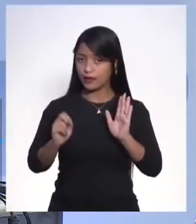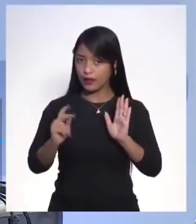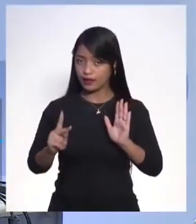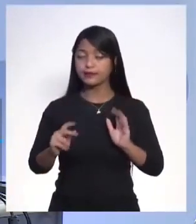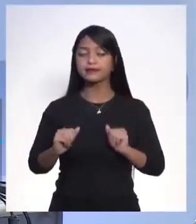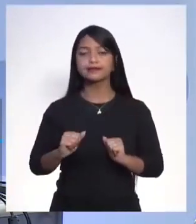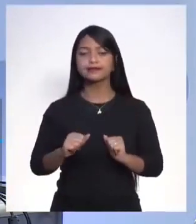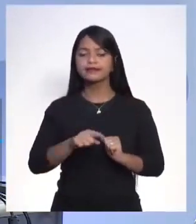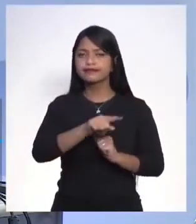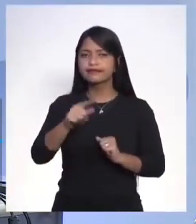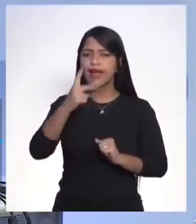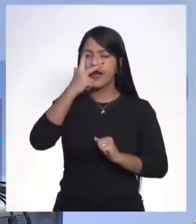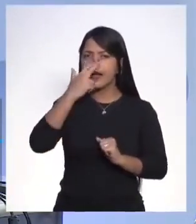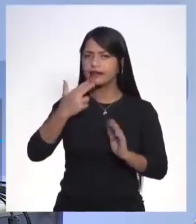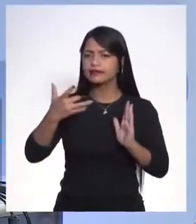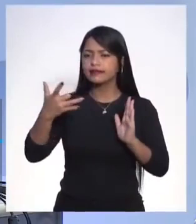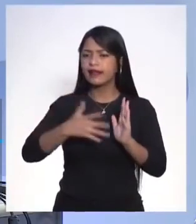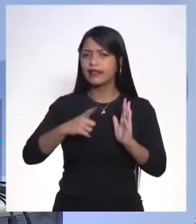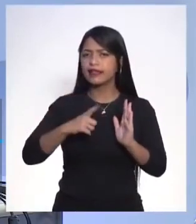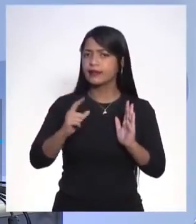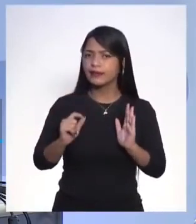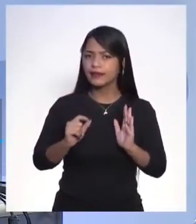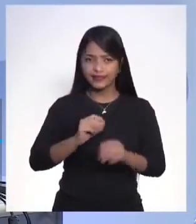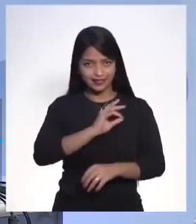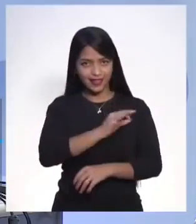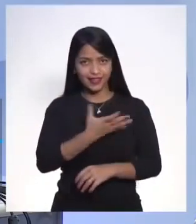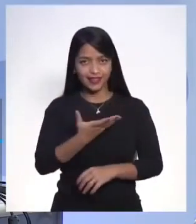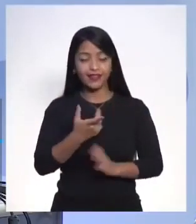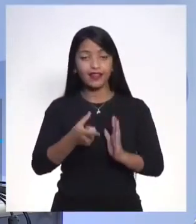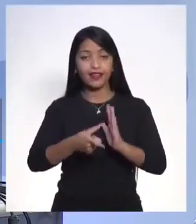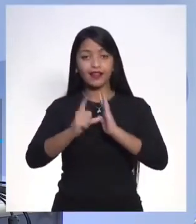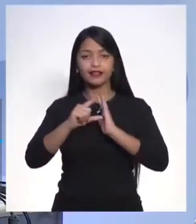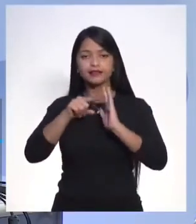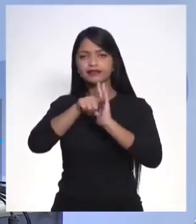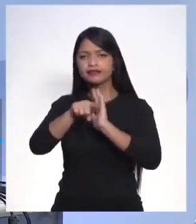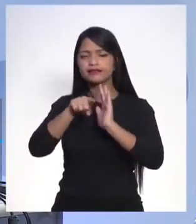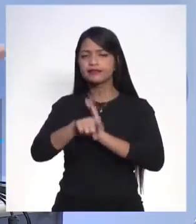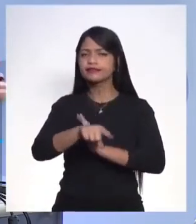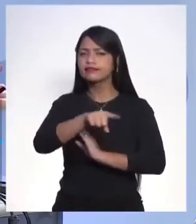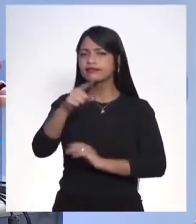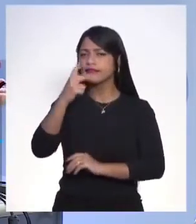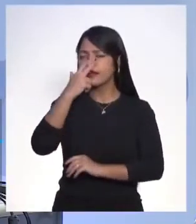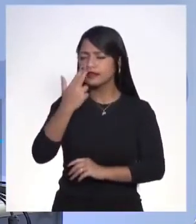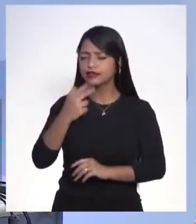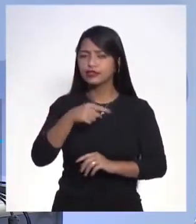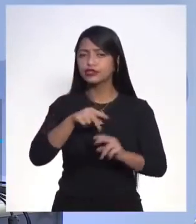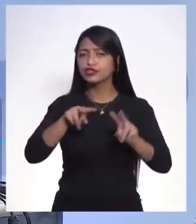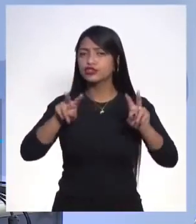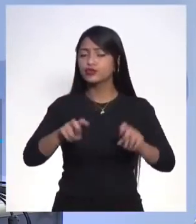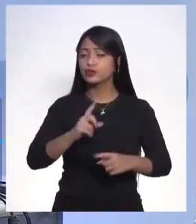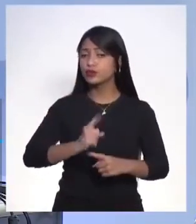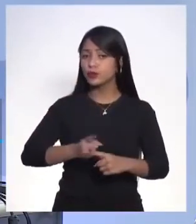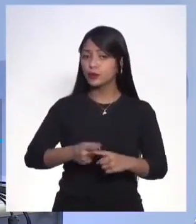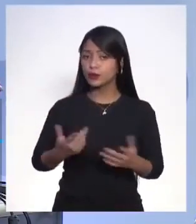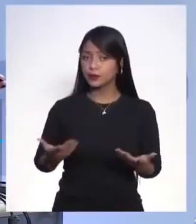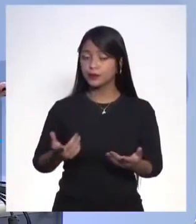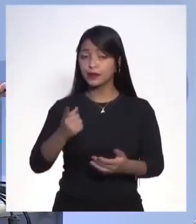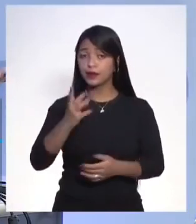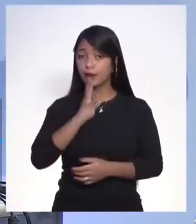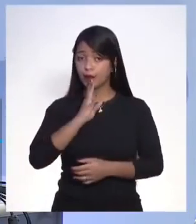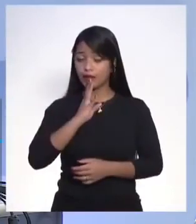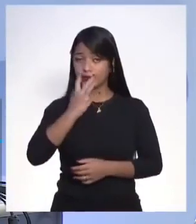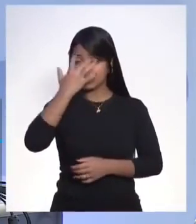imaginam que tenha nesse texto? Não é assim que a gente vai fazer? No levantamentos prévios, né? Por que esse título? Você conhece o